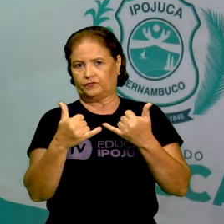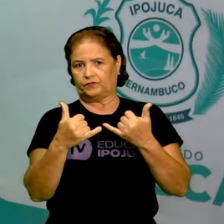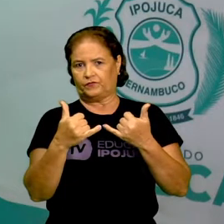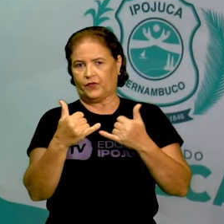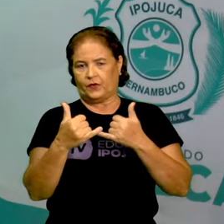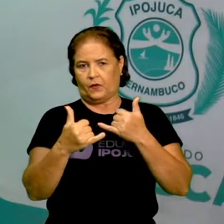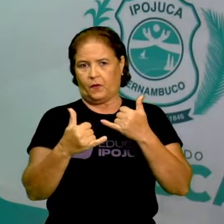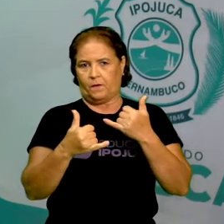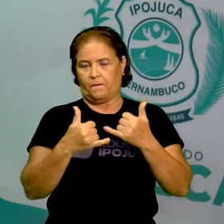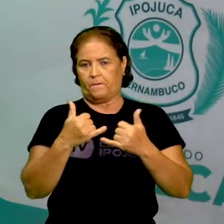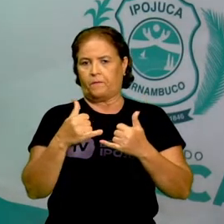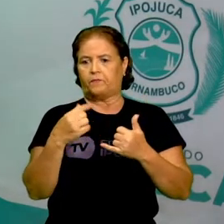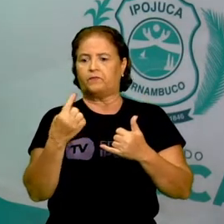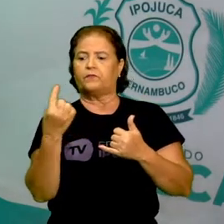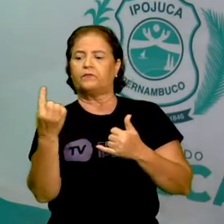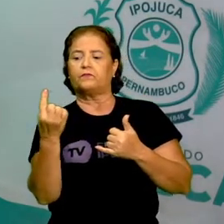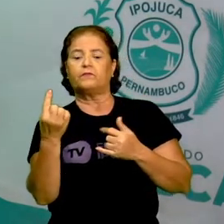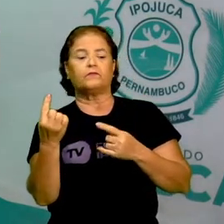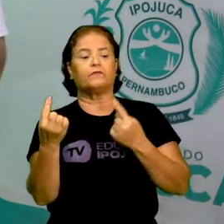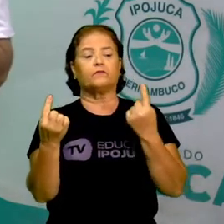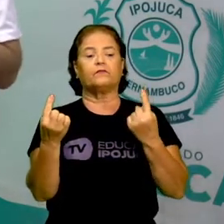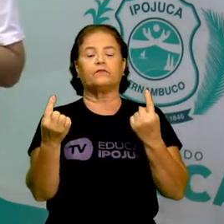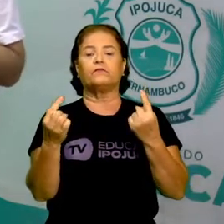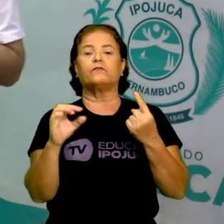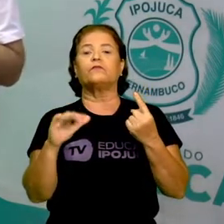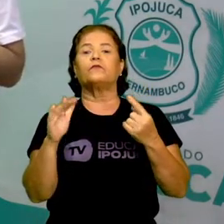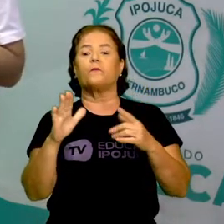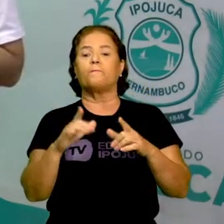É o de Laura ou é o de Francisca?